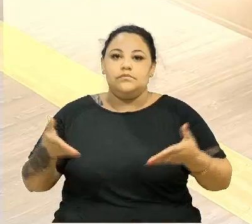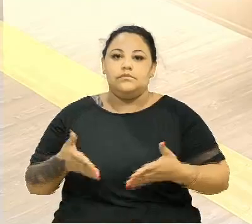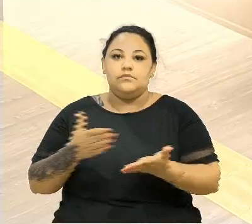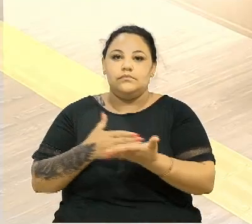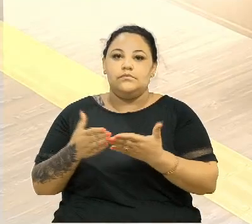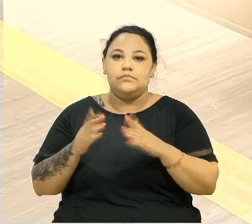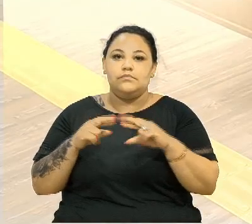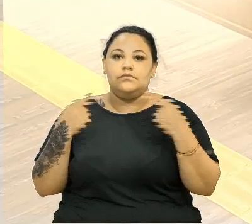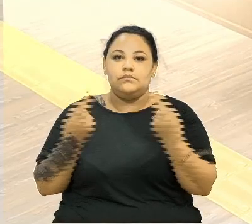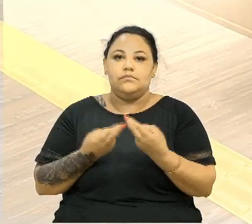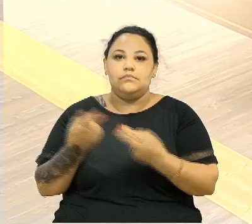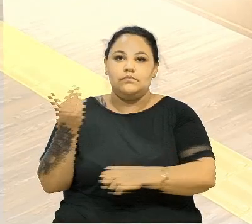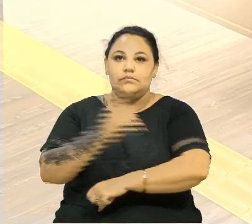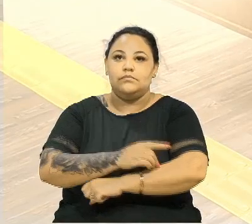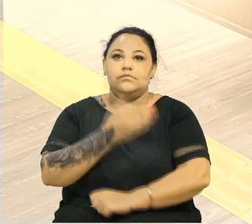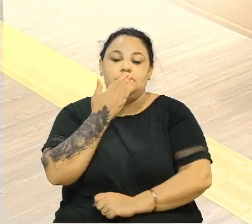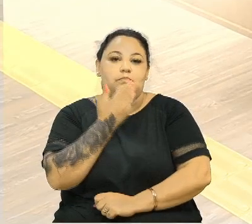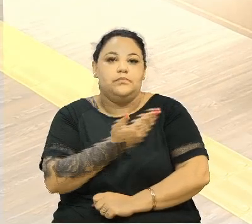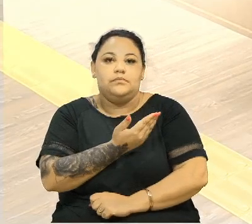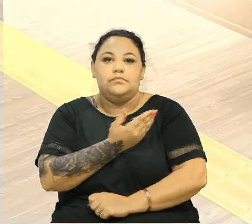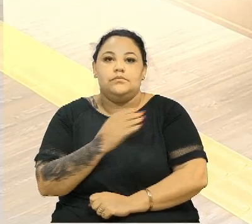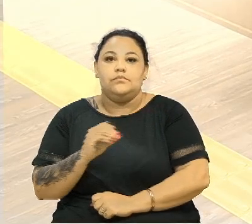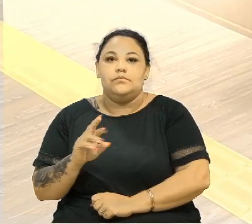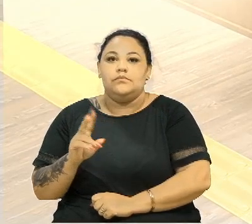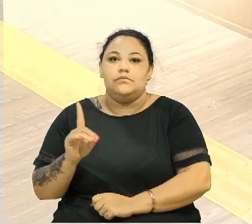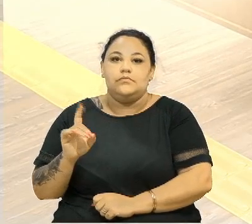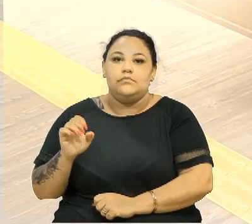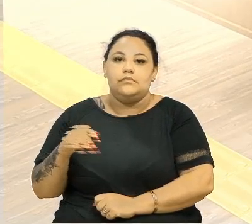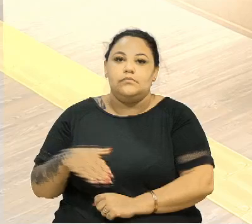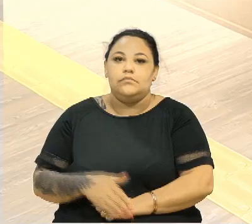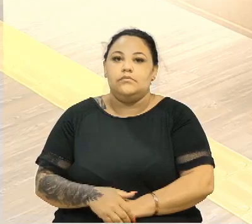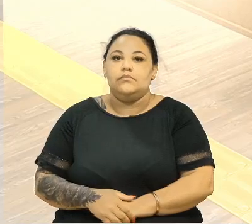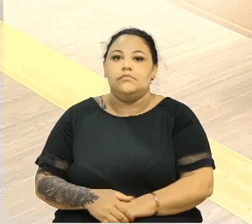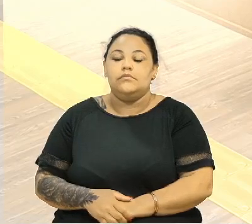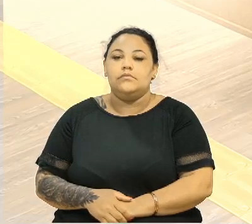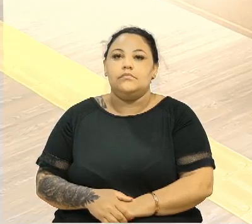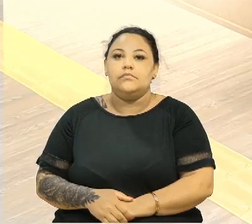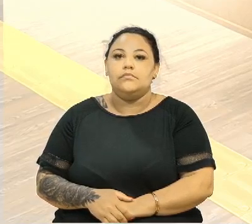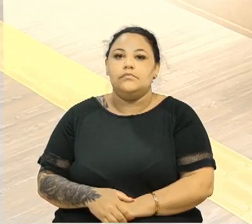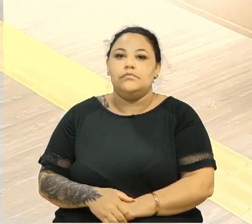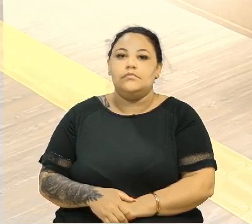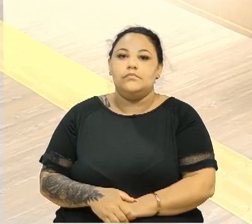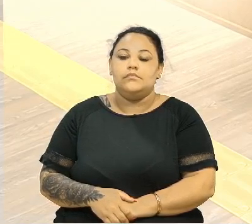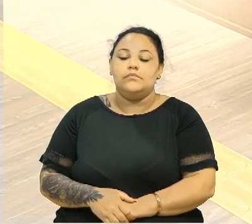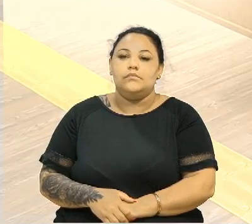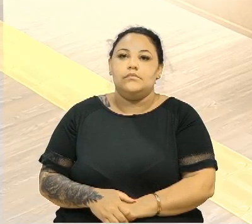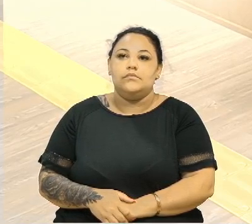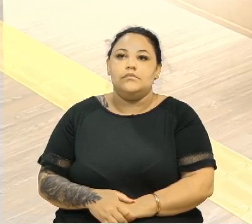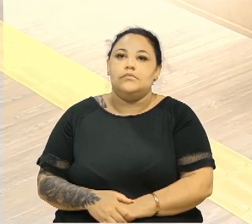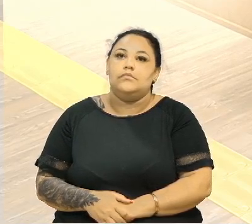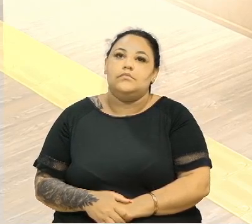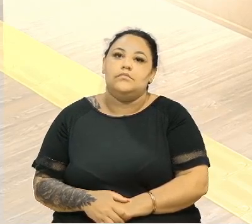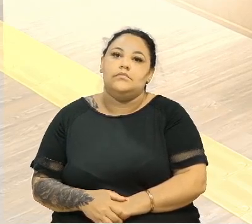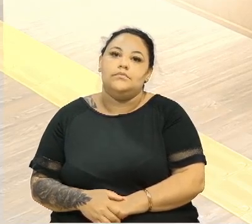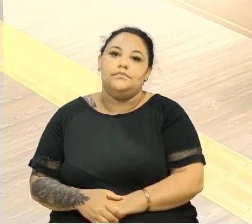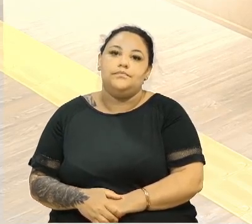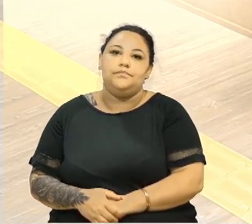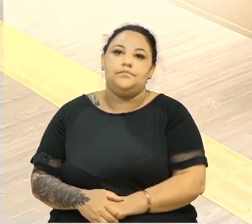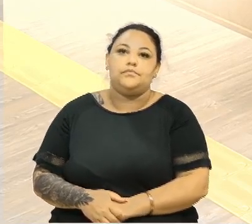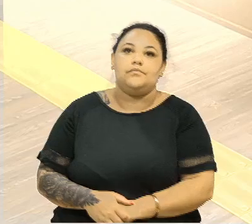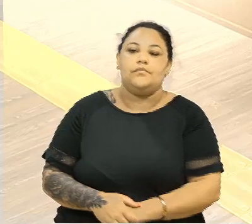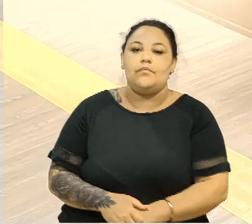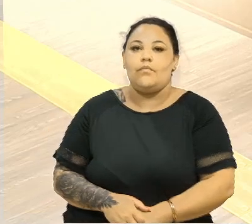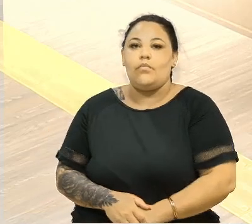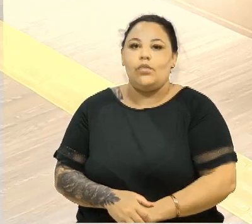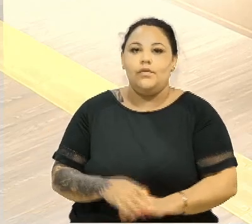do dia. Questão de ordem, senhor presidente. Pois não. Passo a ordem do dia, vereador. Invocando o artigo